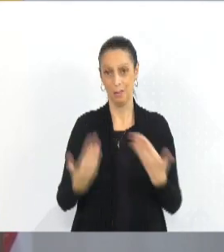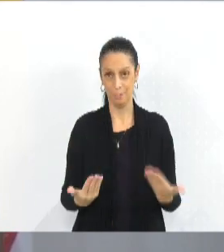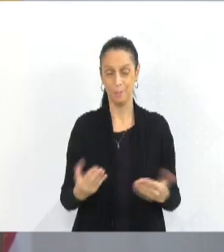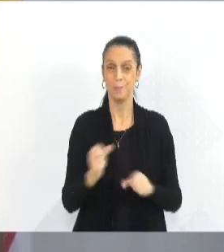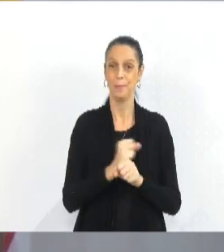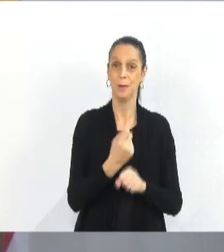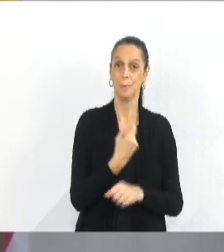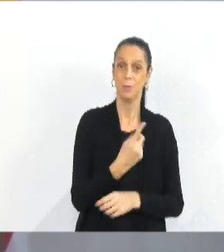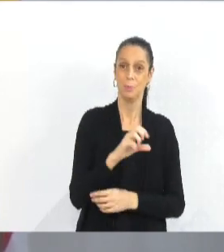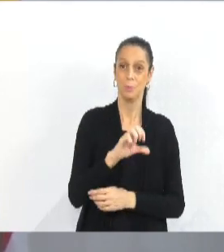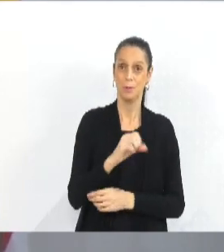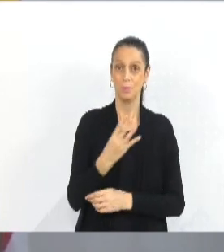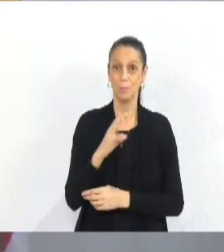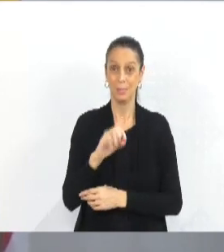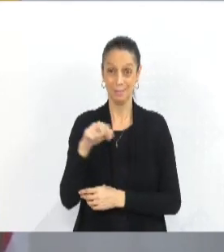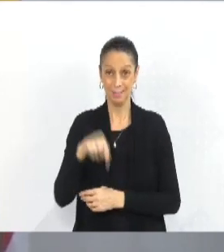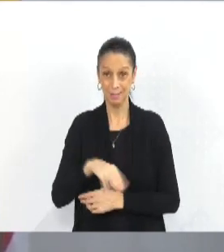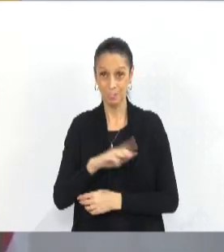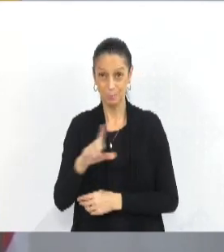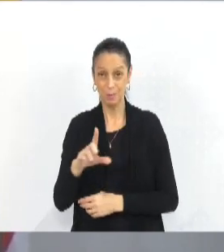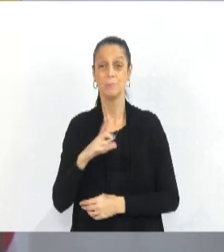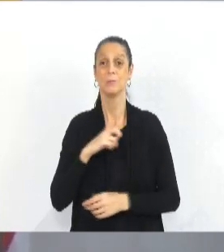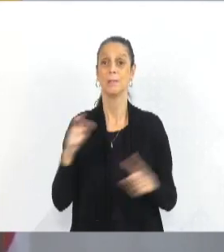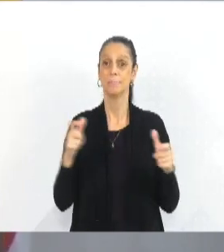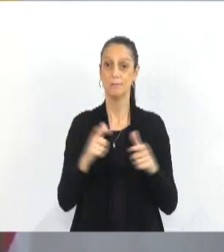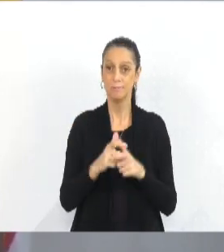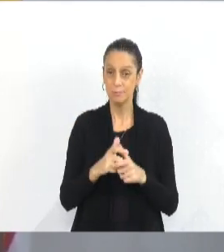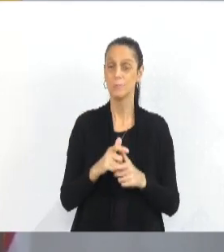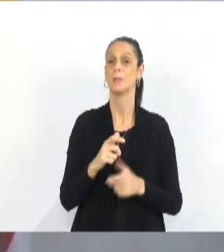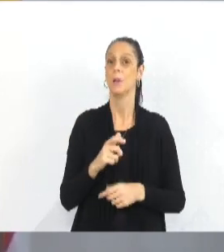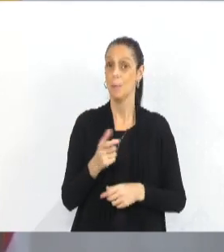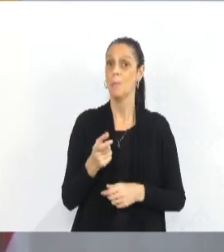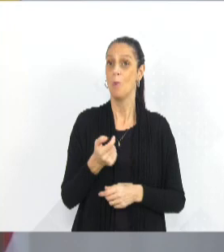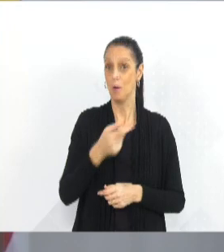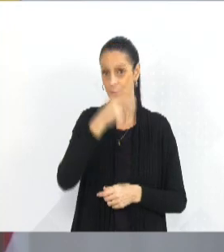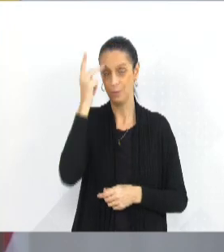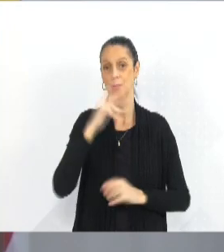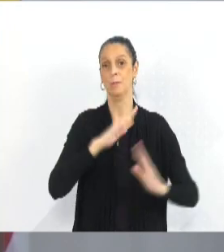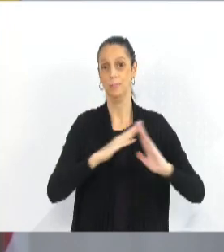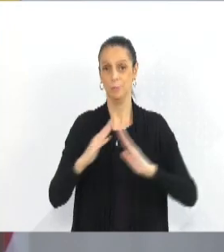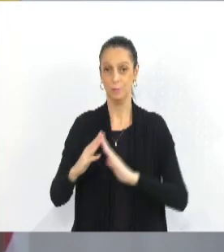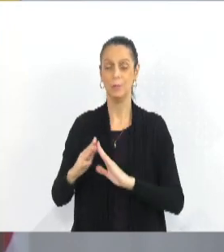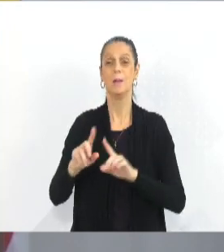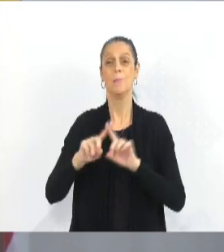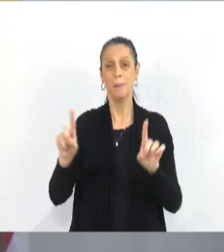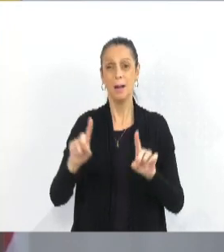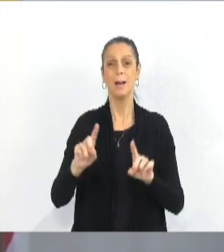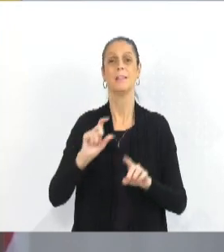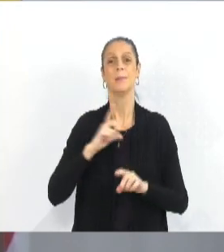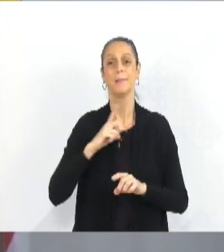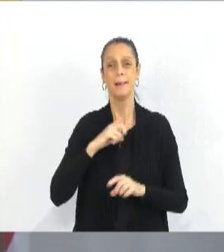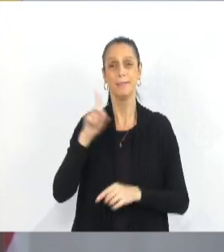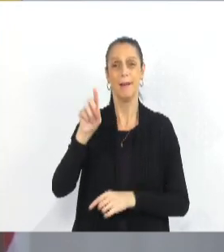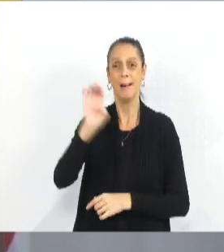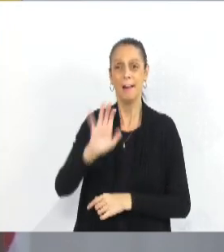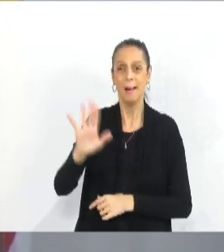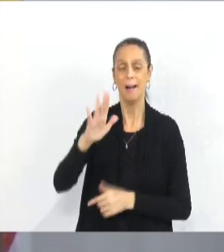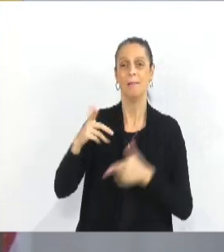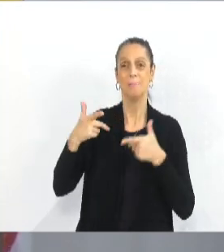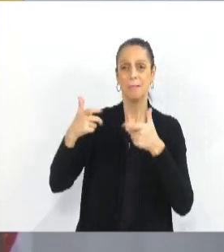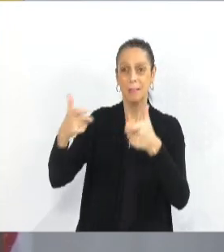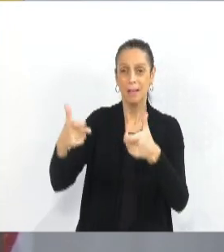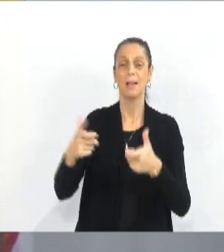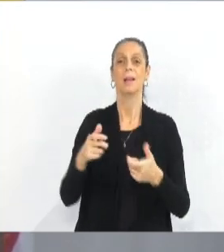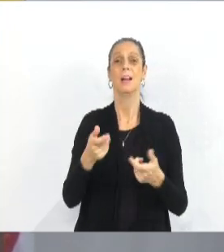1940 era de 42 milhões de habitantes. Guerra que destruiu a herança cultural da Europa, devastou a sua